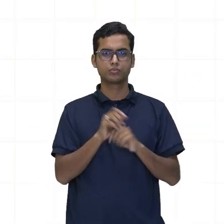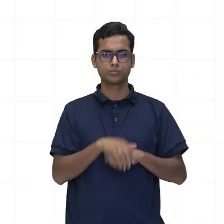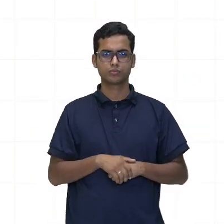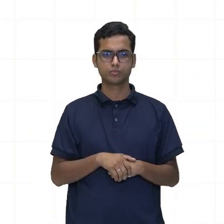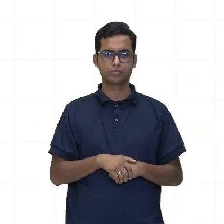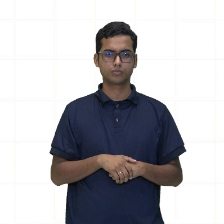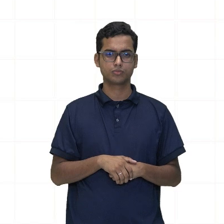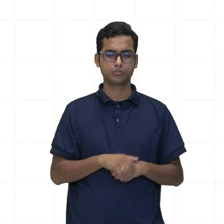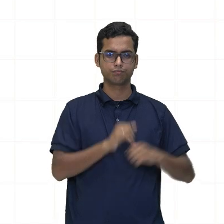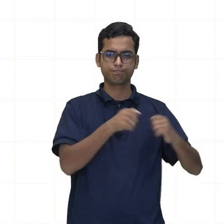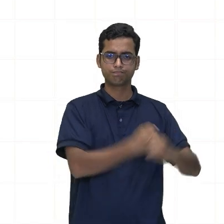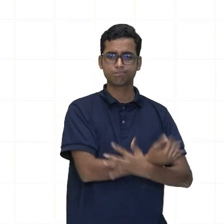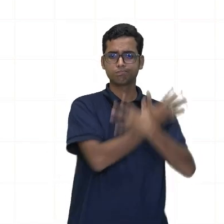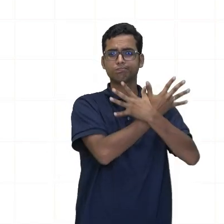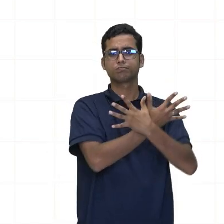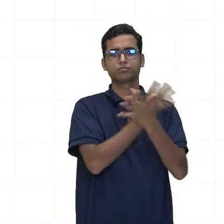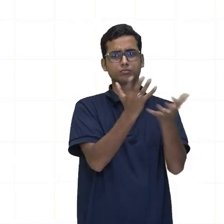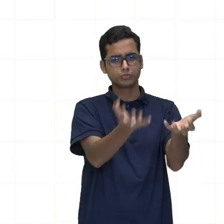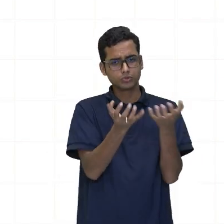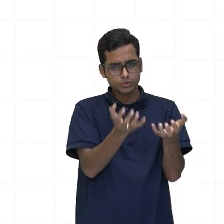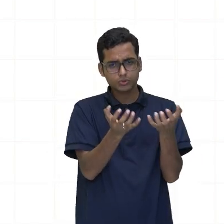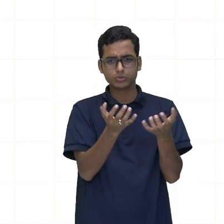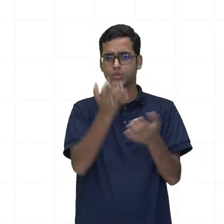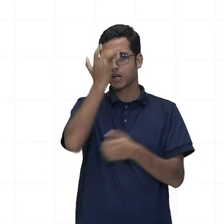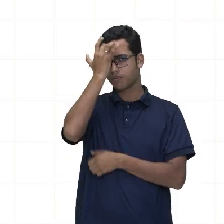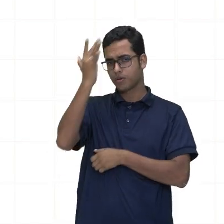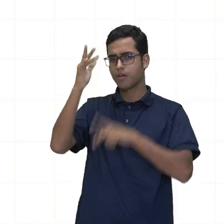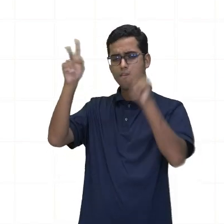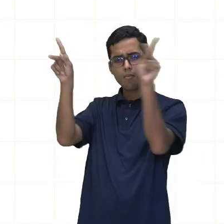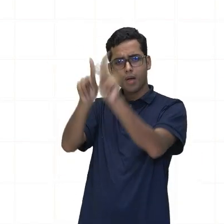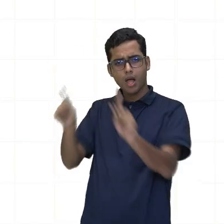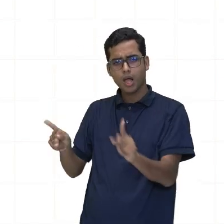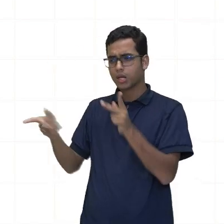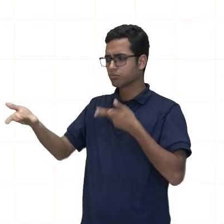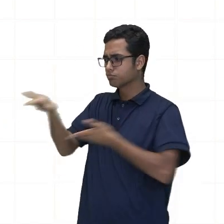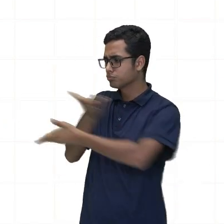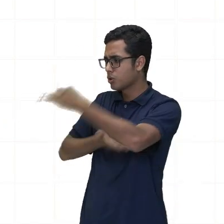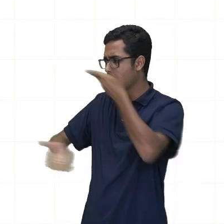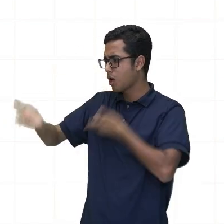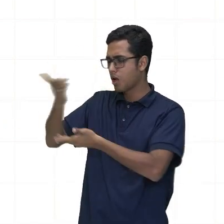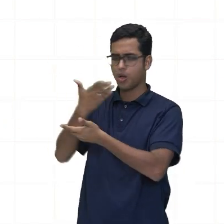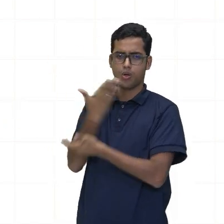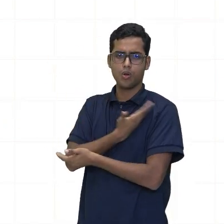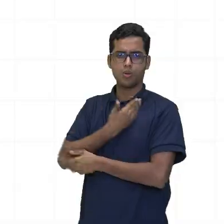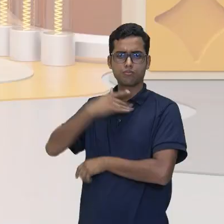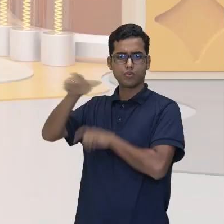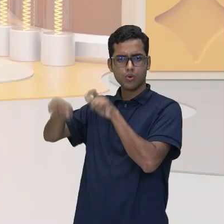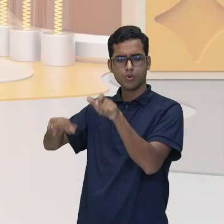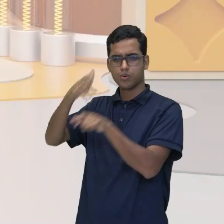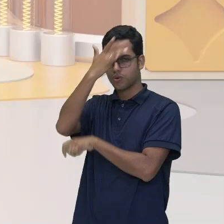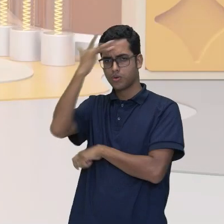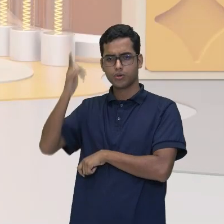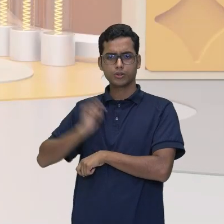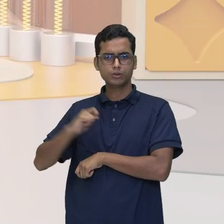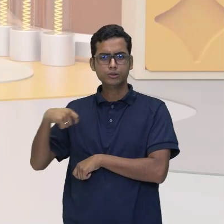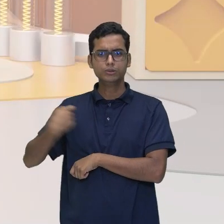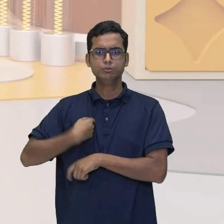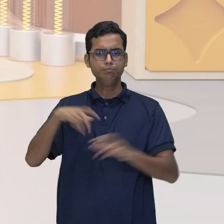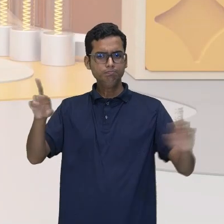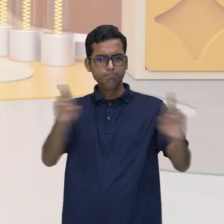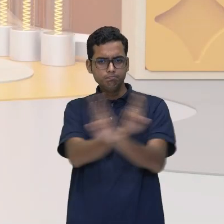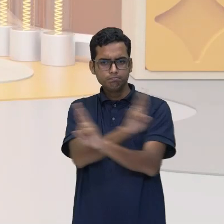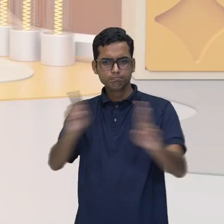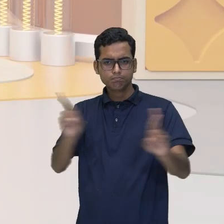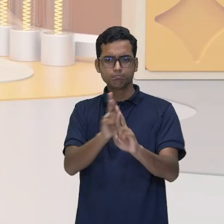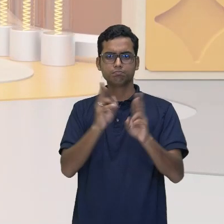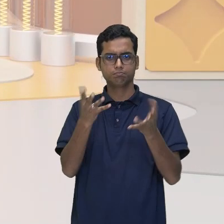manter a forma mais pacífica e, vamos dizer assim, amigável possível o relacionamento deles